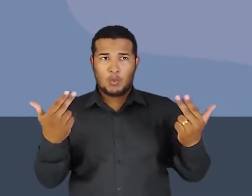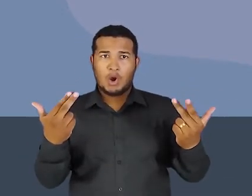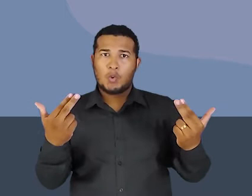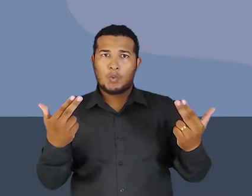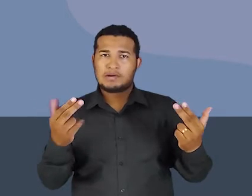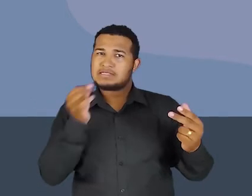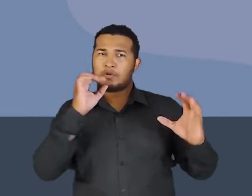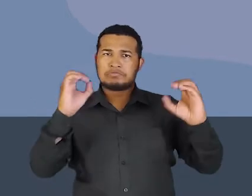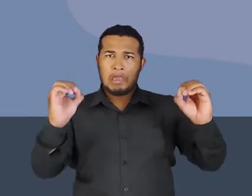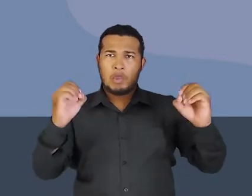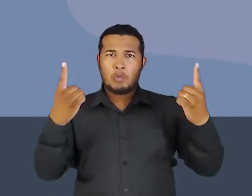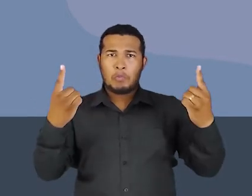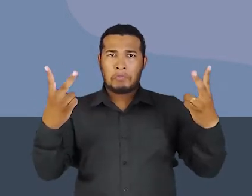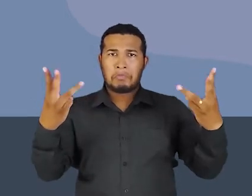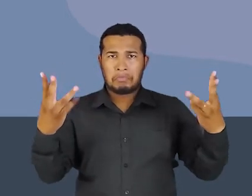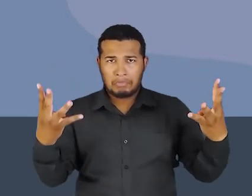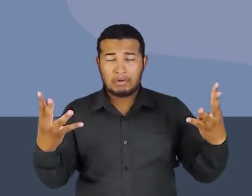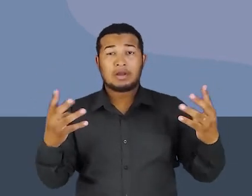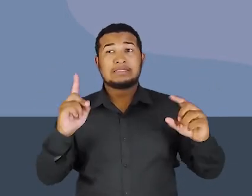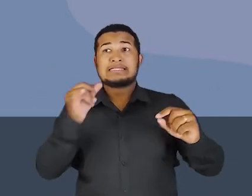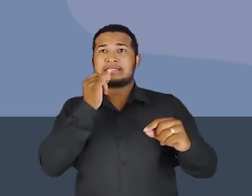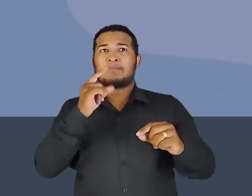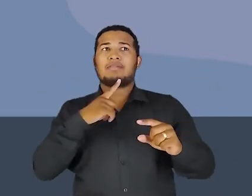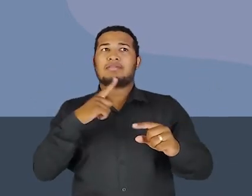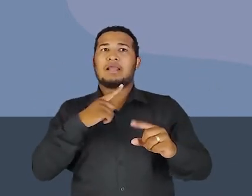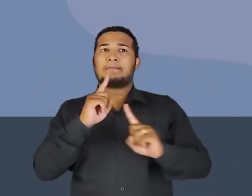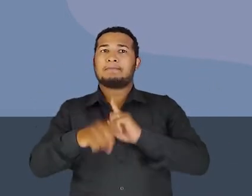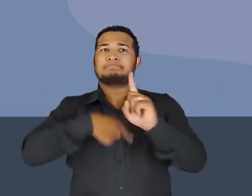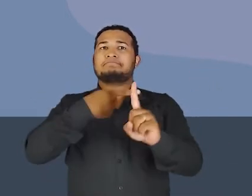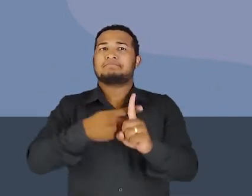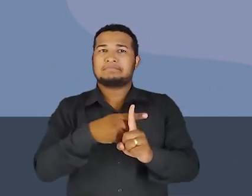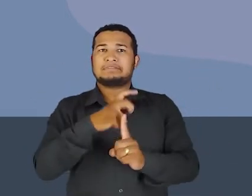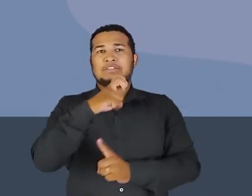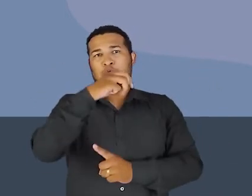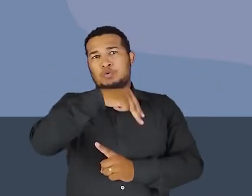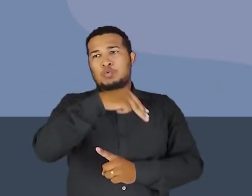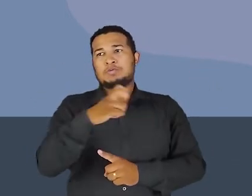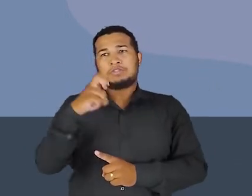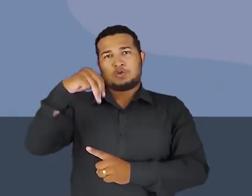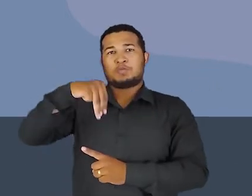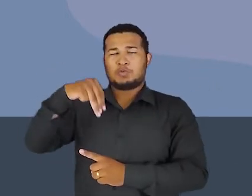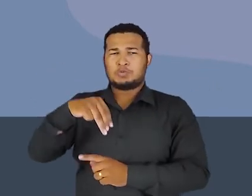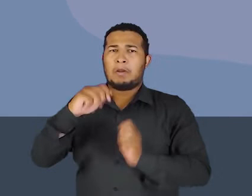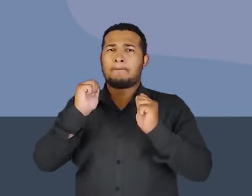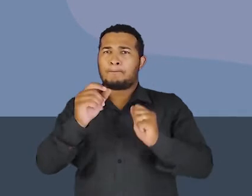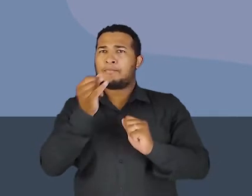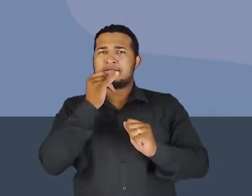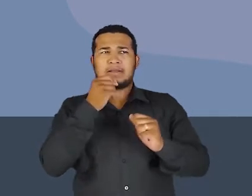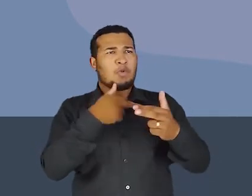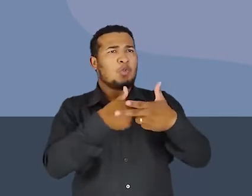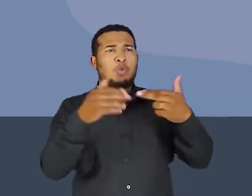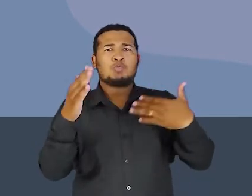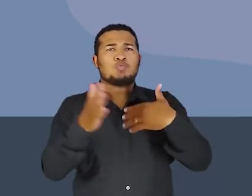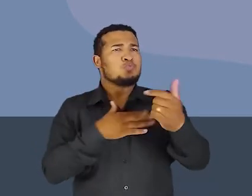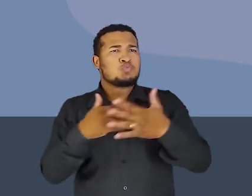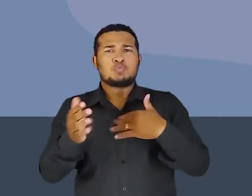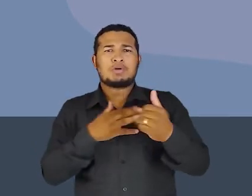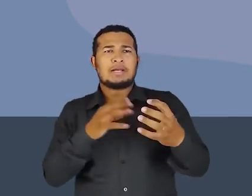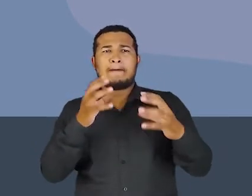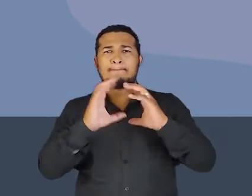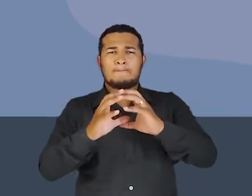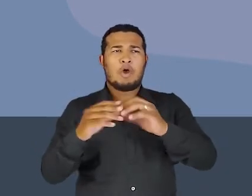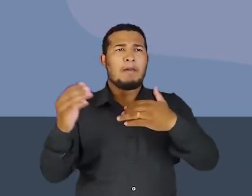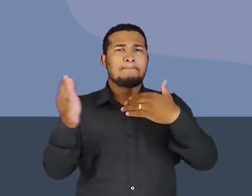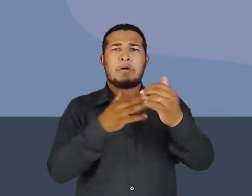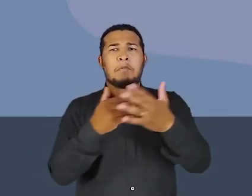composta por 2 tempos de 5 minutos. Durante a partida, o jogador pode lançar, bater, empurrar, socar, parar e pegar a